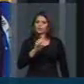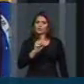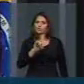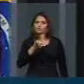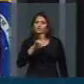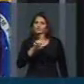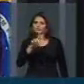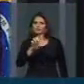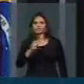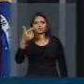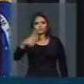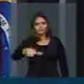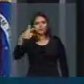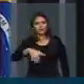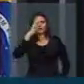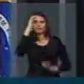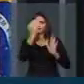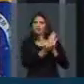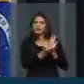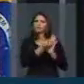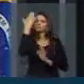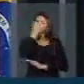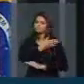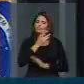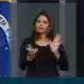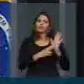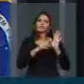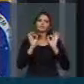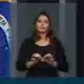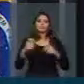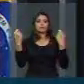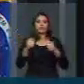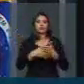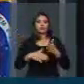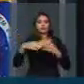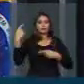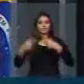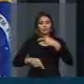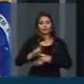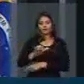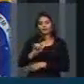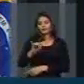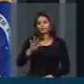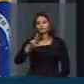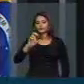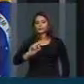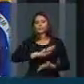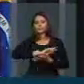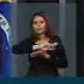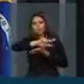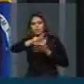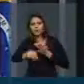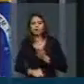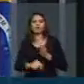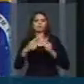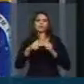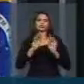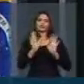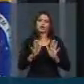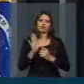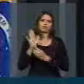a litigiosidade repetitiva. Ele leva a sério a necessidade de que eu aborde o litígio de um modo plurimo. Como apontado